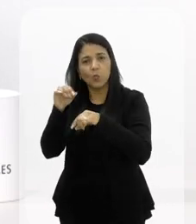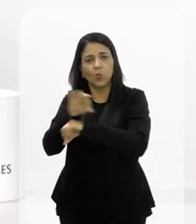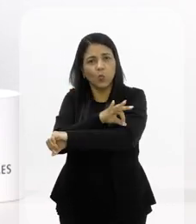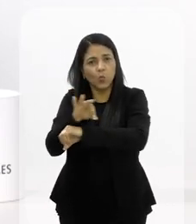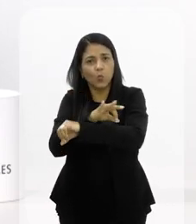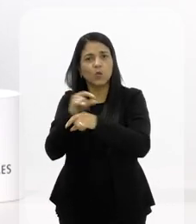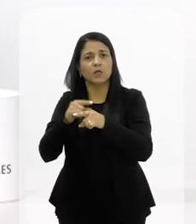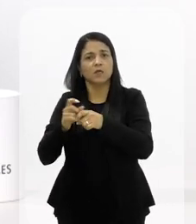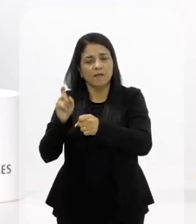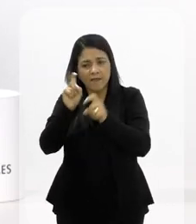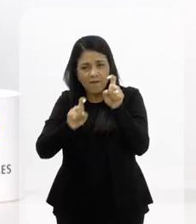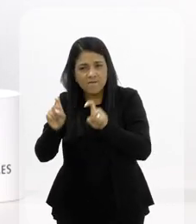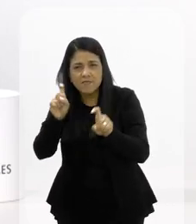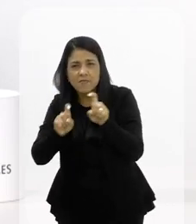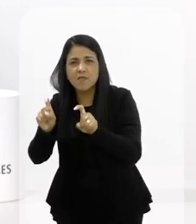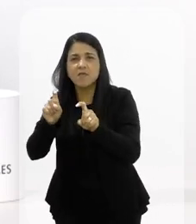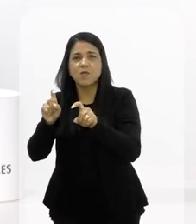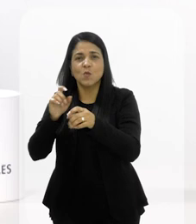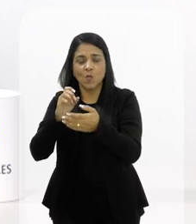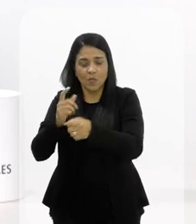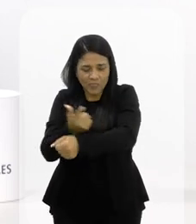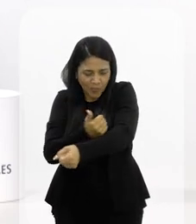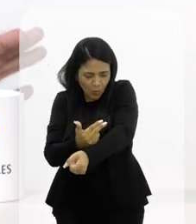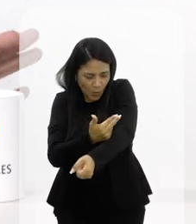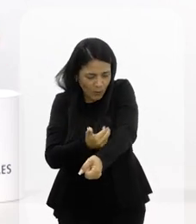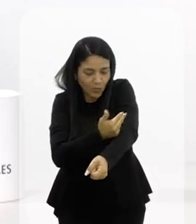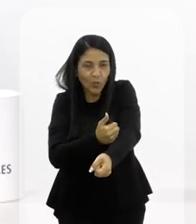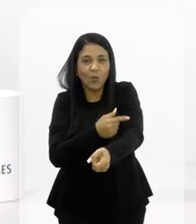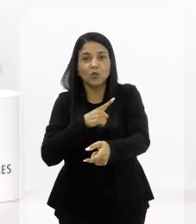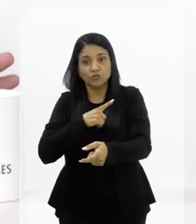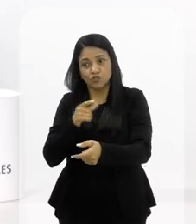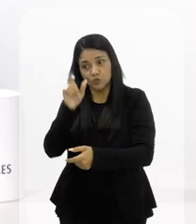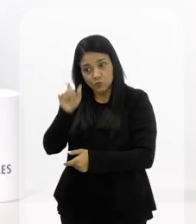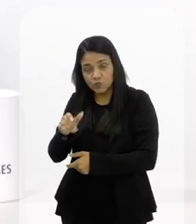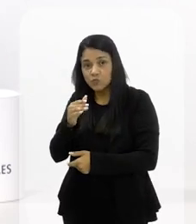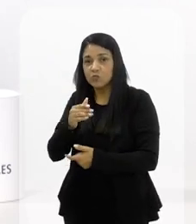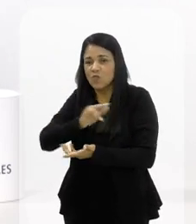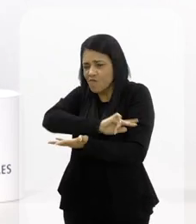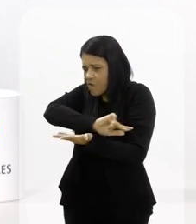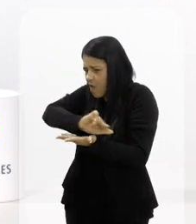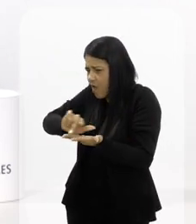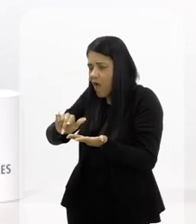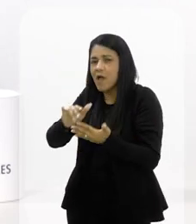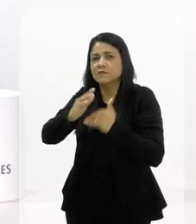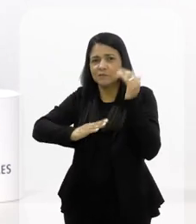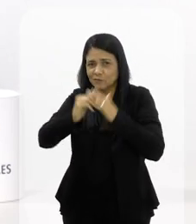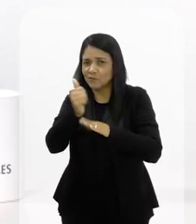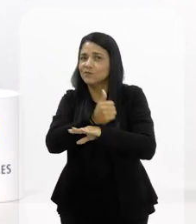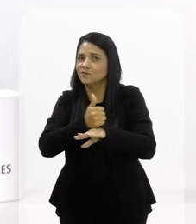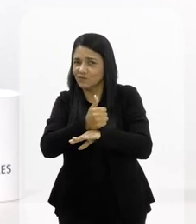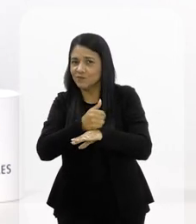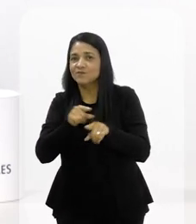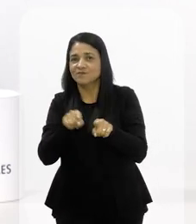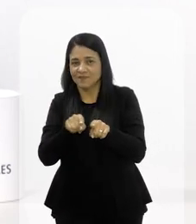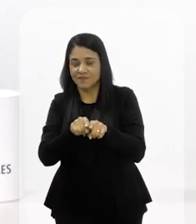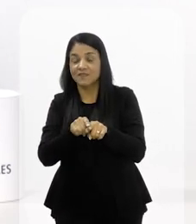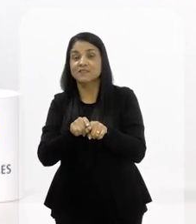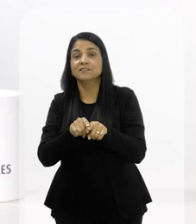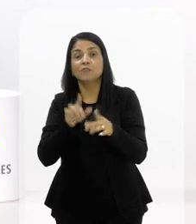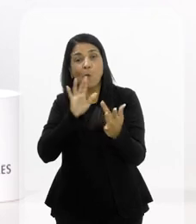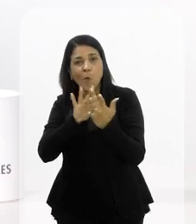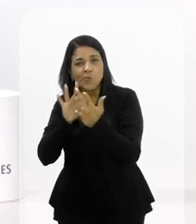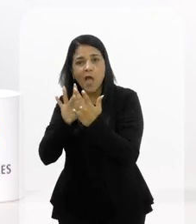grafiteiros tatuador Olha que legal tinha tinha um leque de de possibilidades muito grande e eu sempre gostava de ter esse